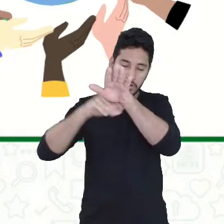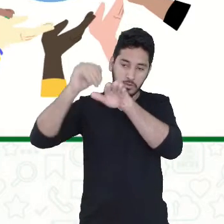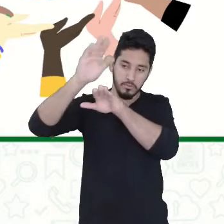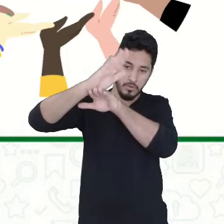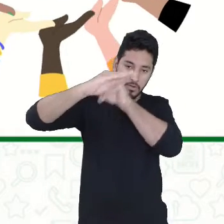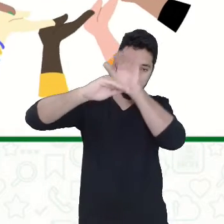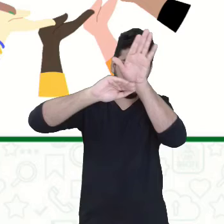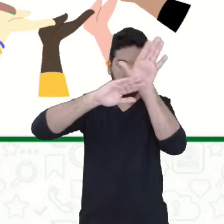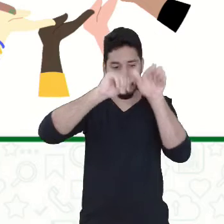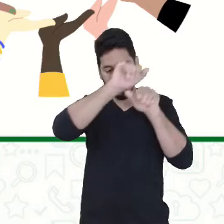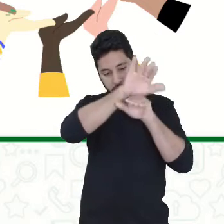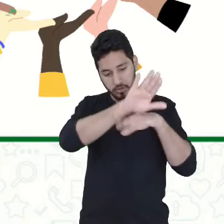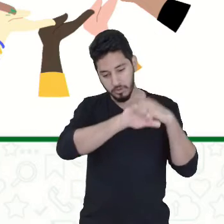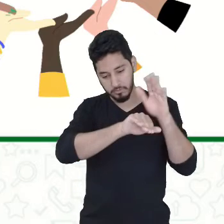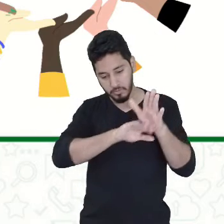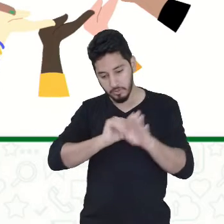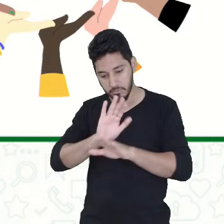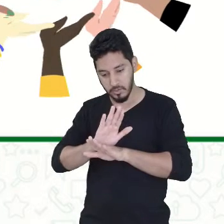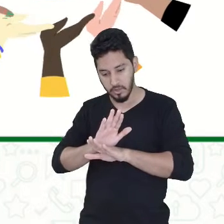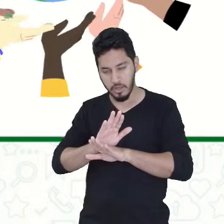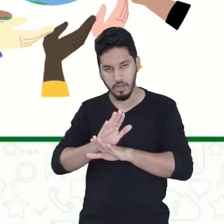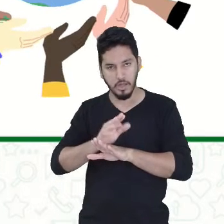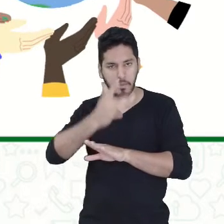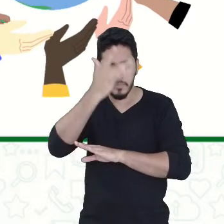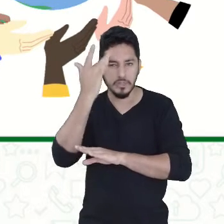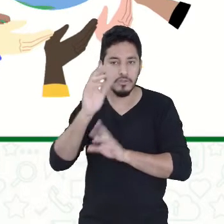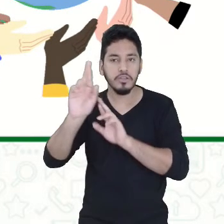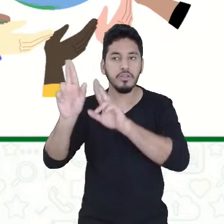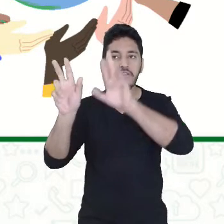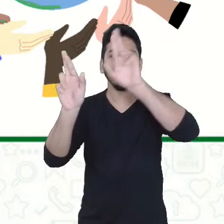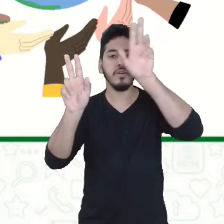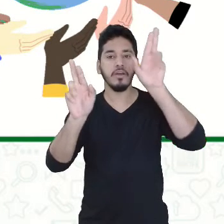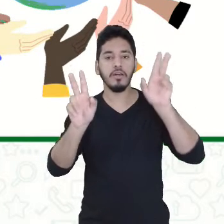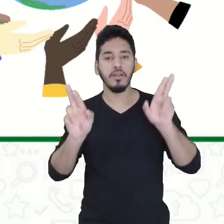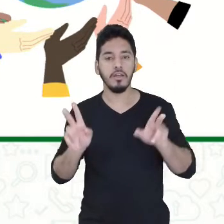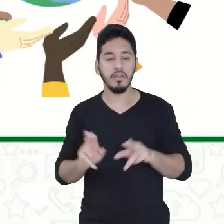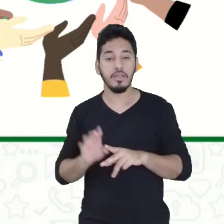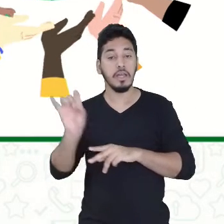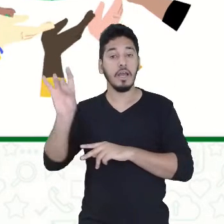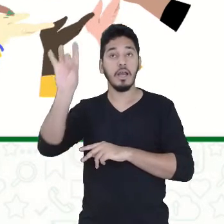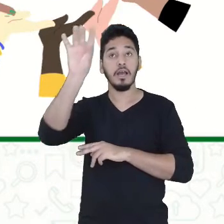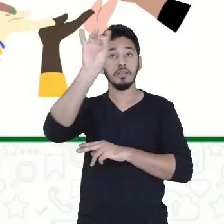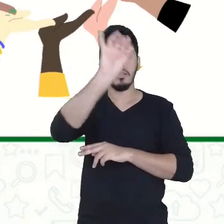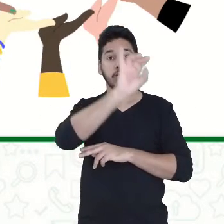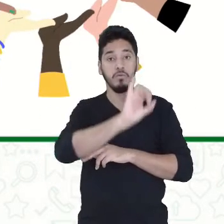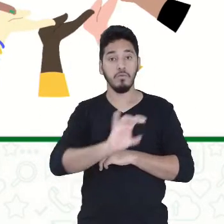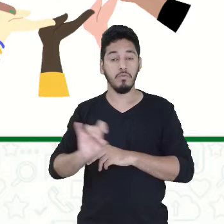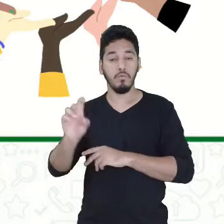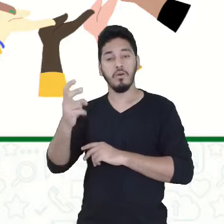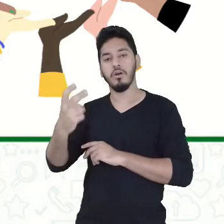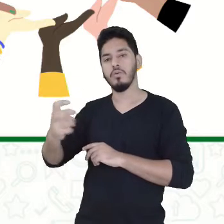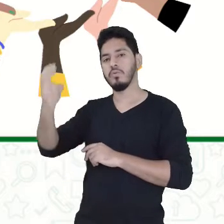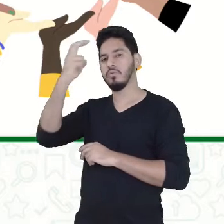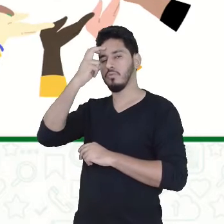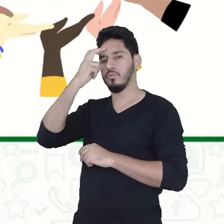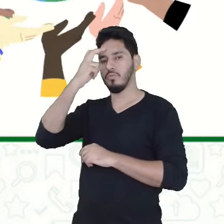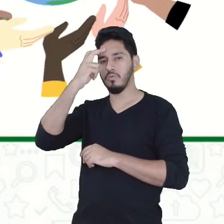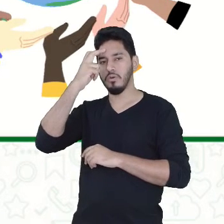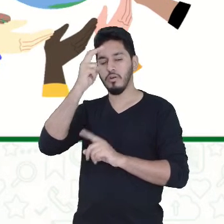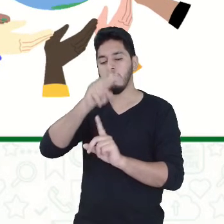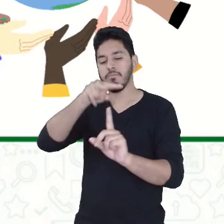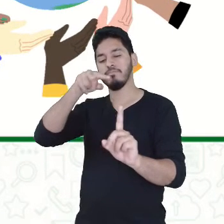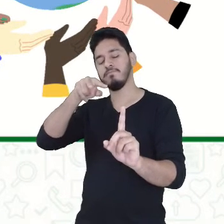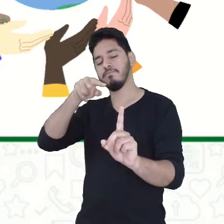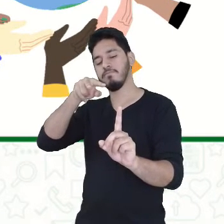Pessoas de diferentes etnias, de diferentes culturas. Cada uma cultura enxerga o mundo, o